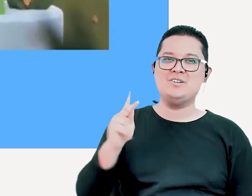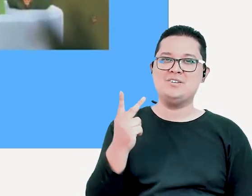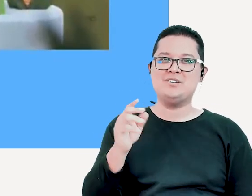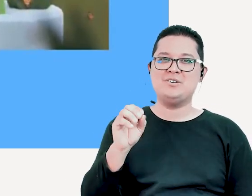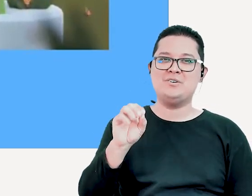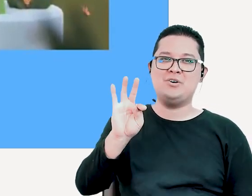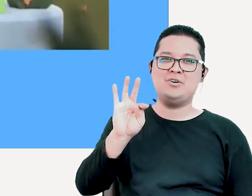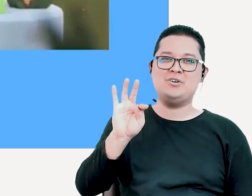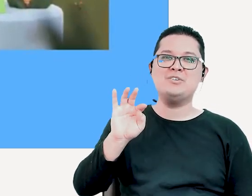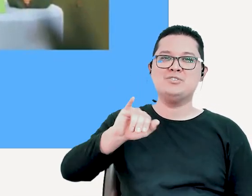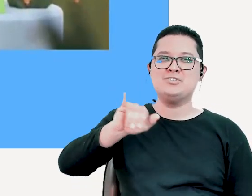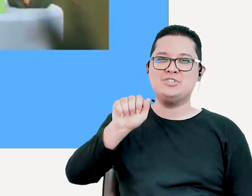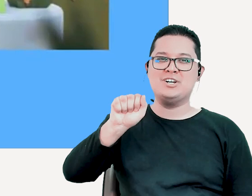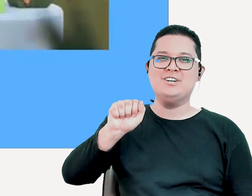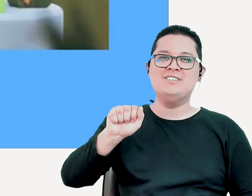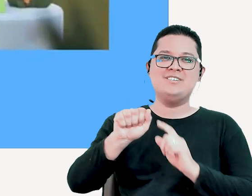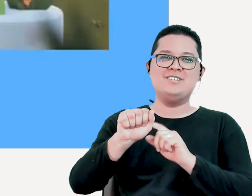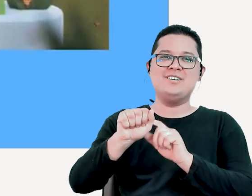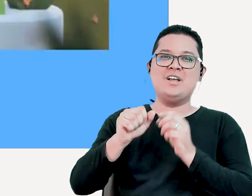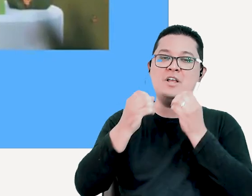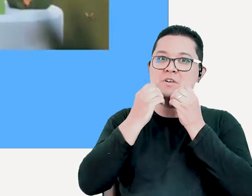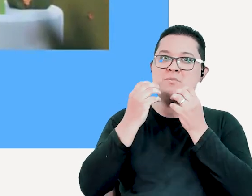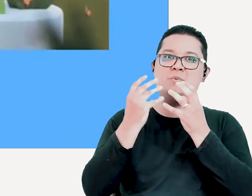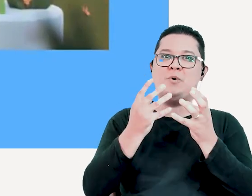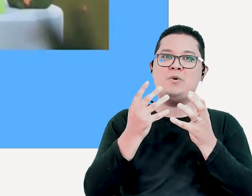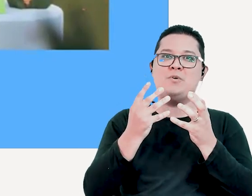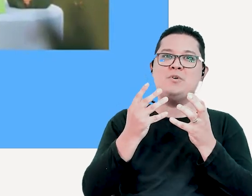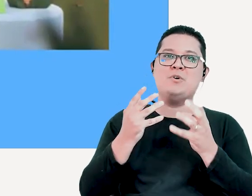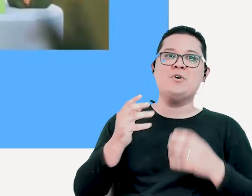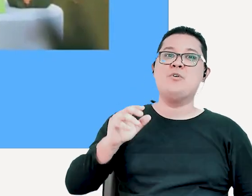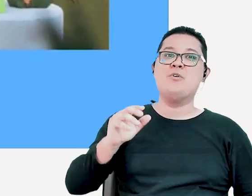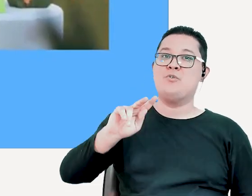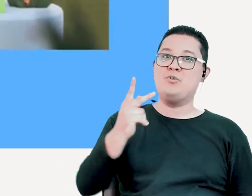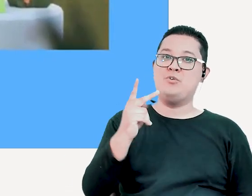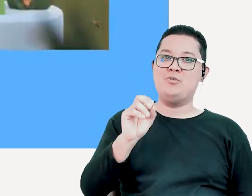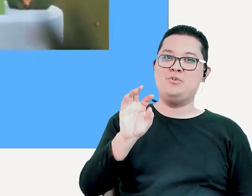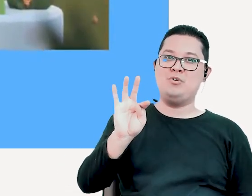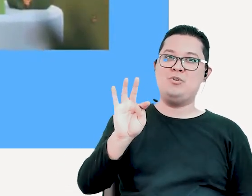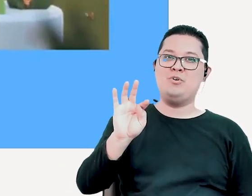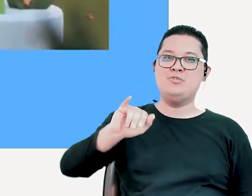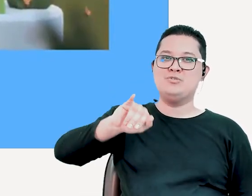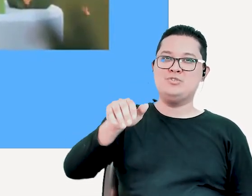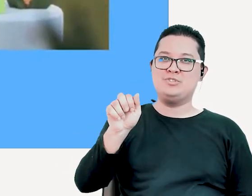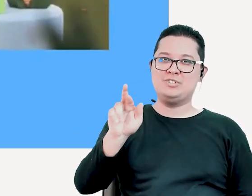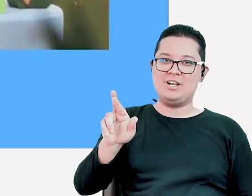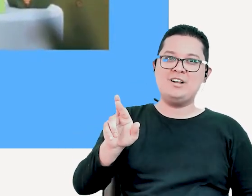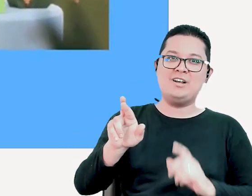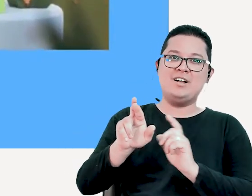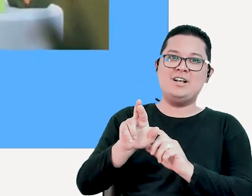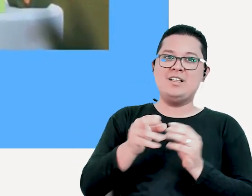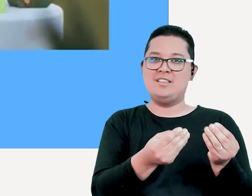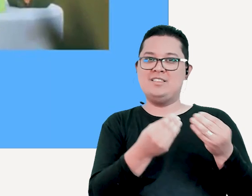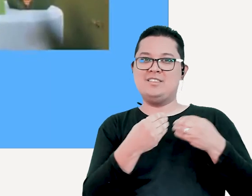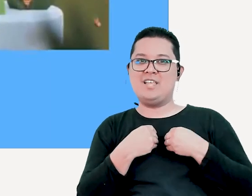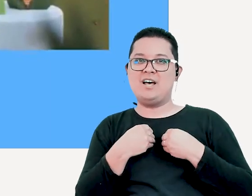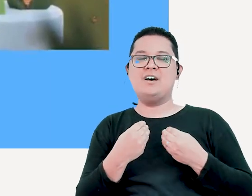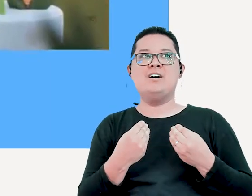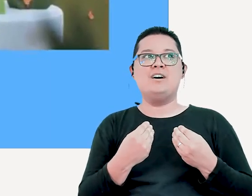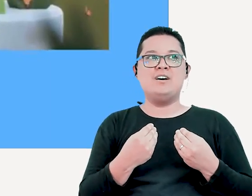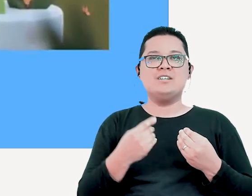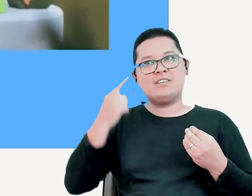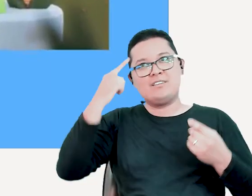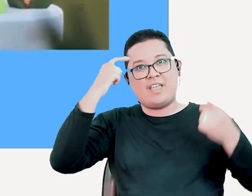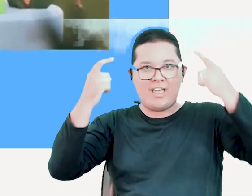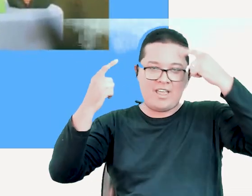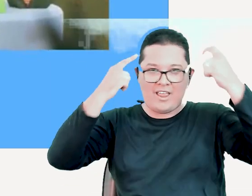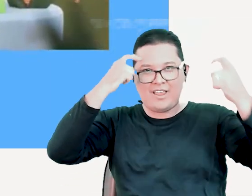de entendimento de navegação dentro do site. Então, isso pode te ajudar com insights, com ideias muito boas no